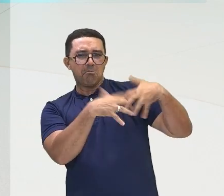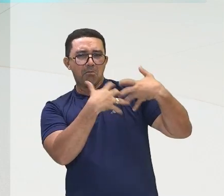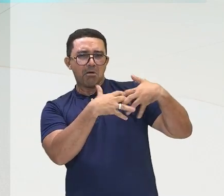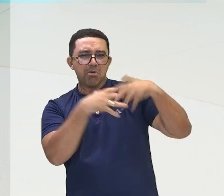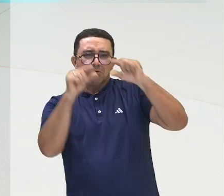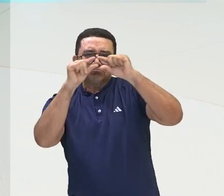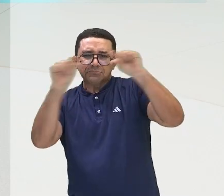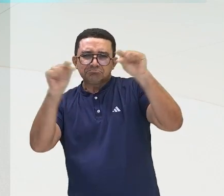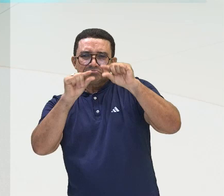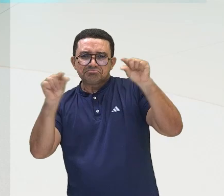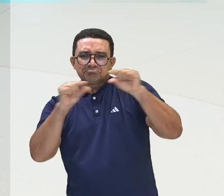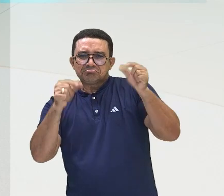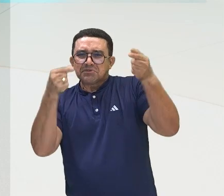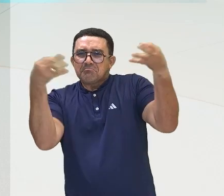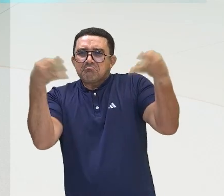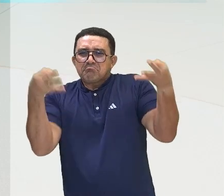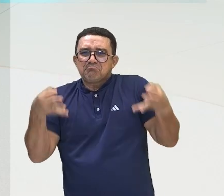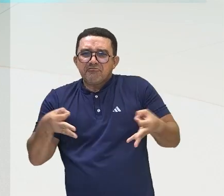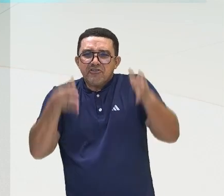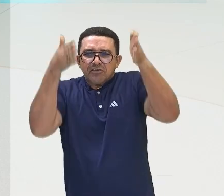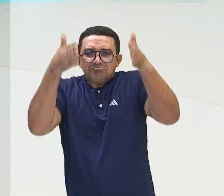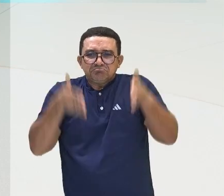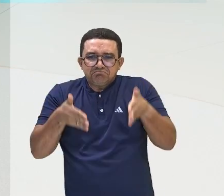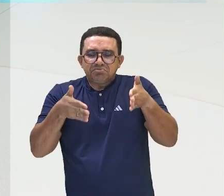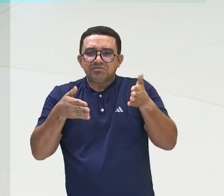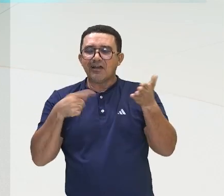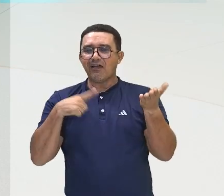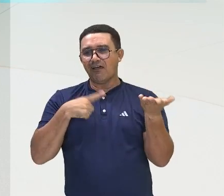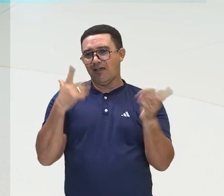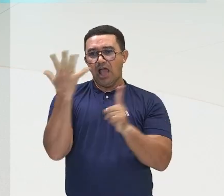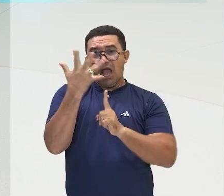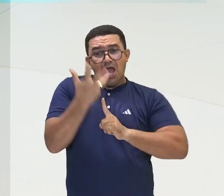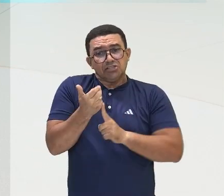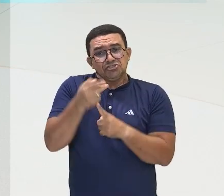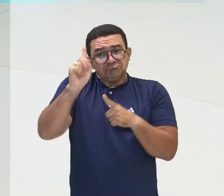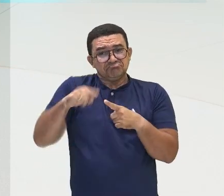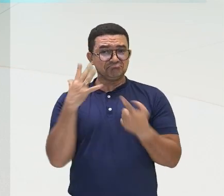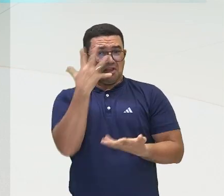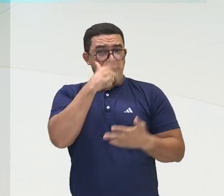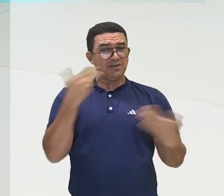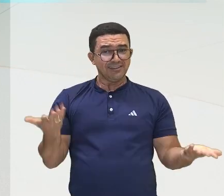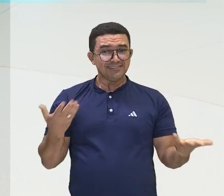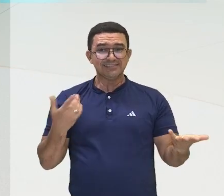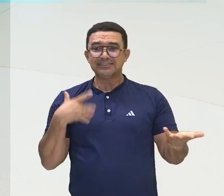as rimas, porque eu quero dizer, olha, a arte é bela porque a arte é bela. Se vocês